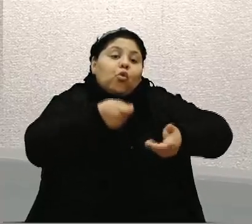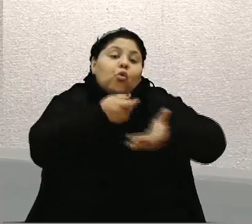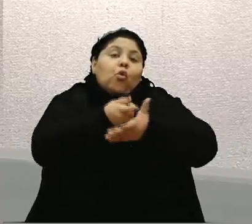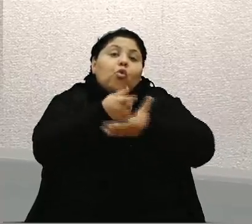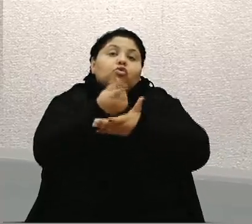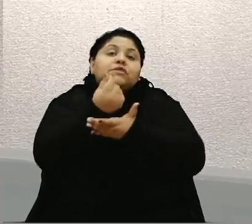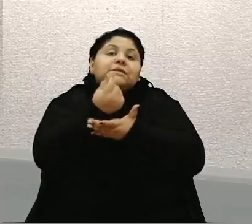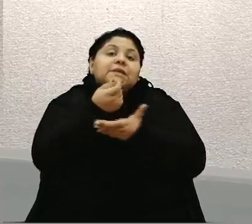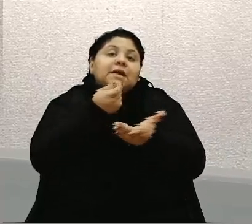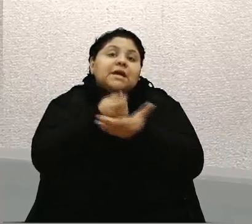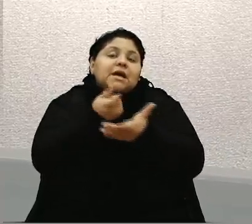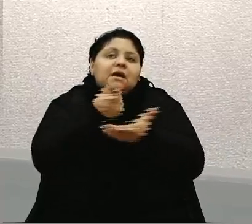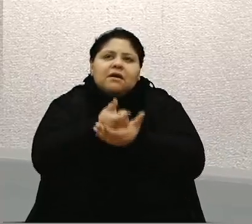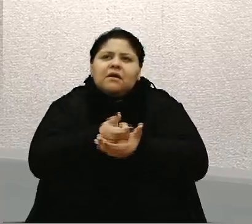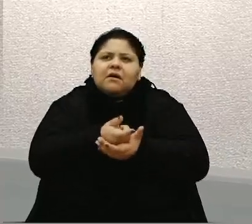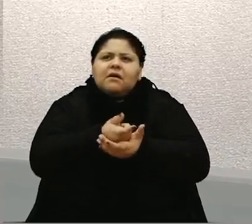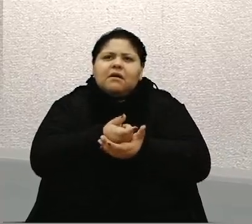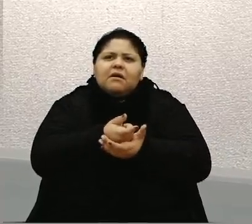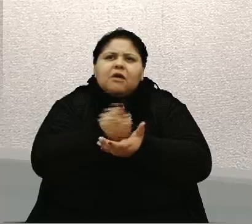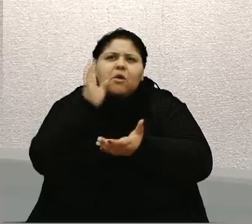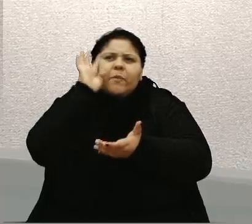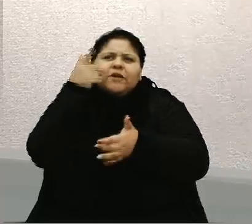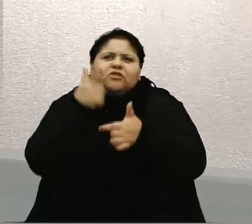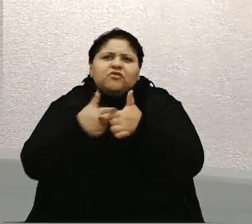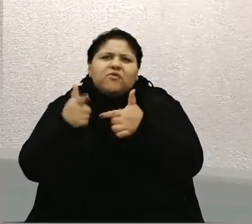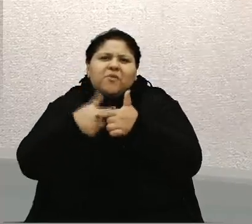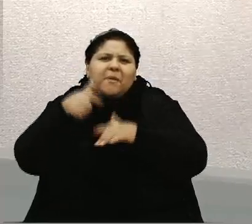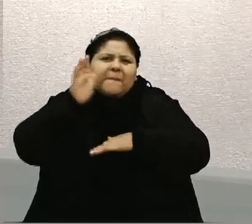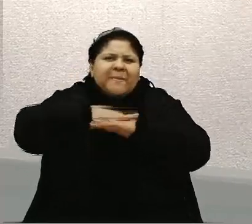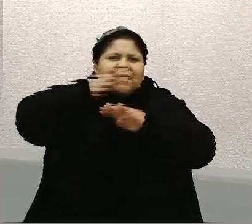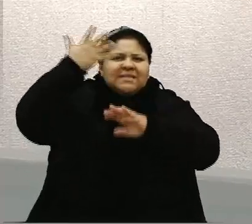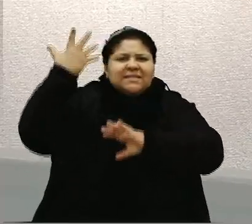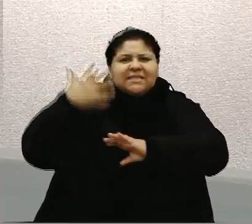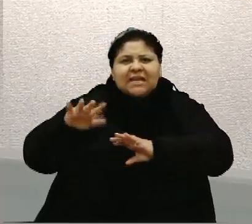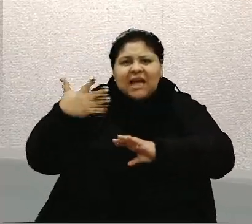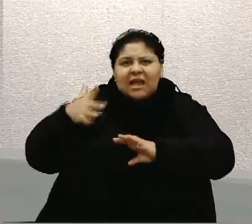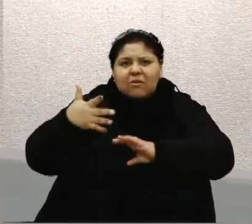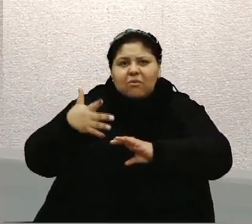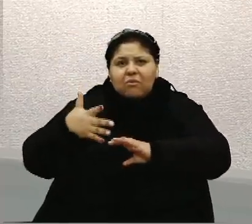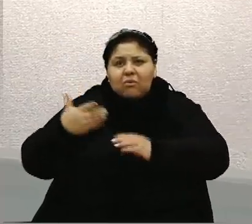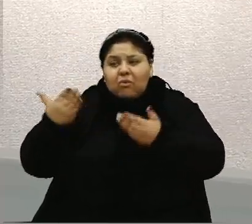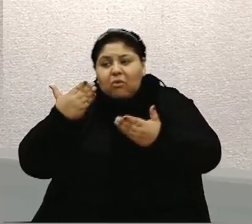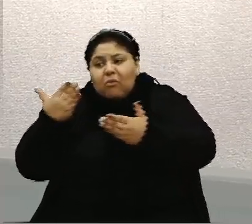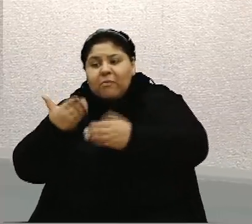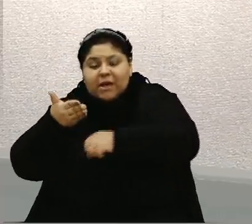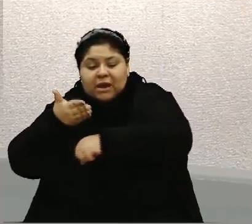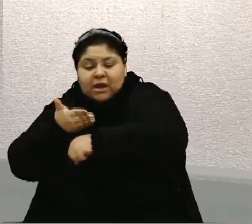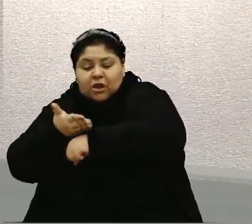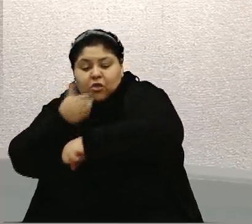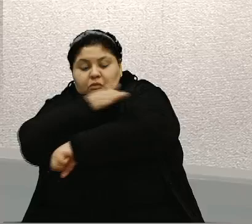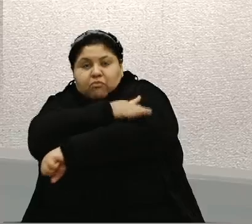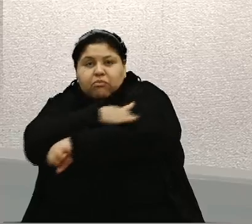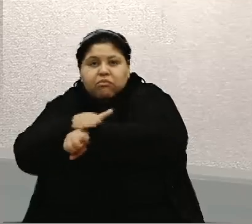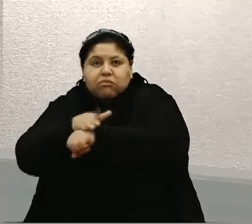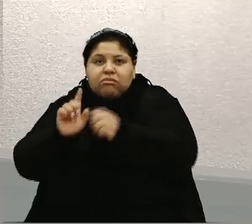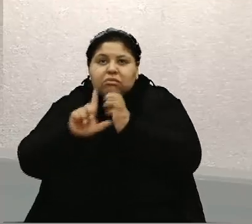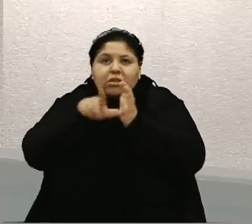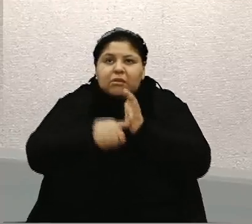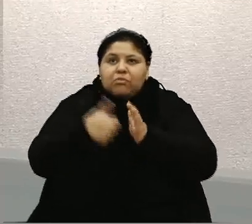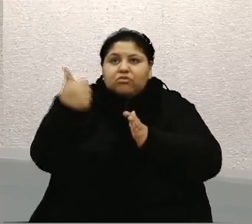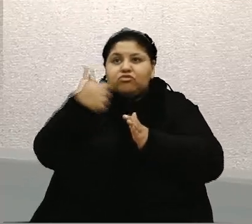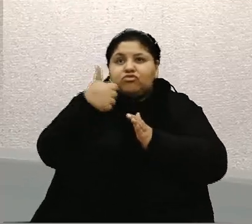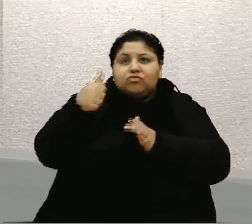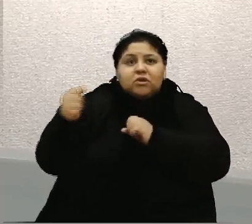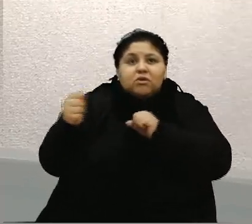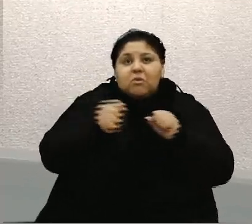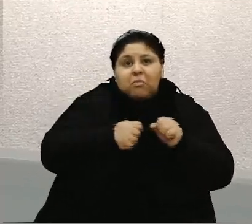2, 3 vezes por mês, 4 para poder resolver para vocês. Custa mais caro que pavimentar. Porque depois de um ano, dá para pavimentar 10 vezes